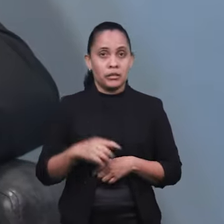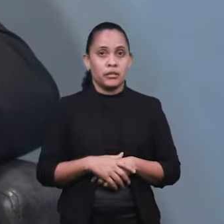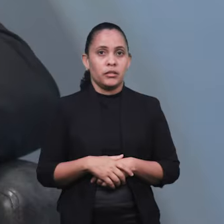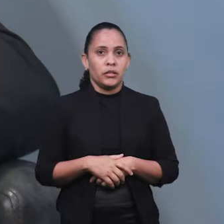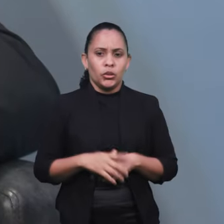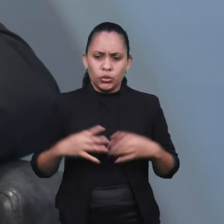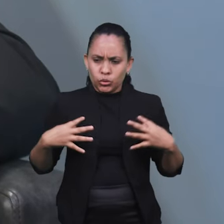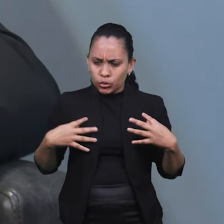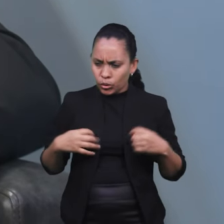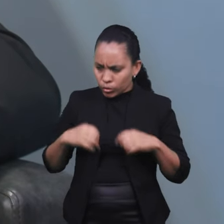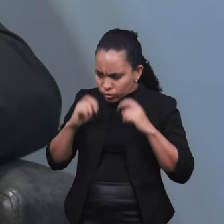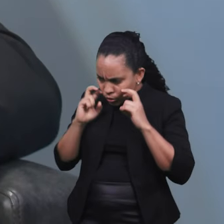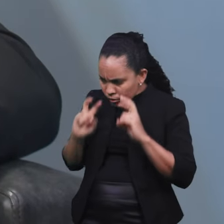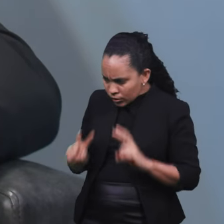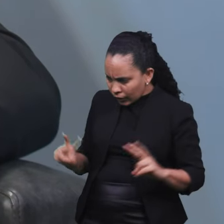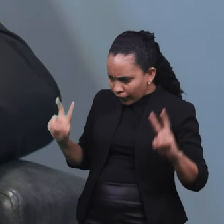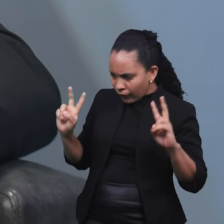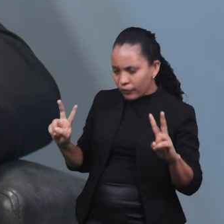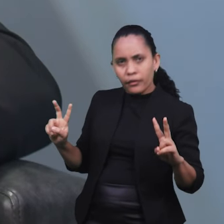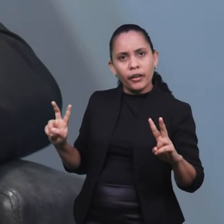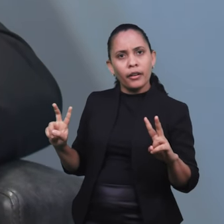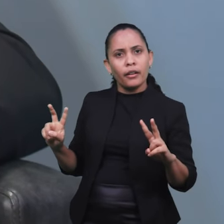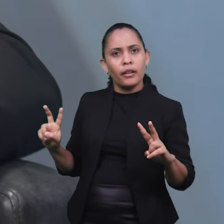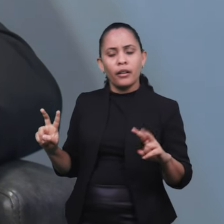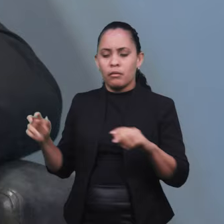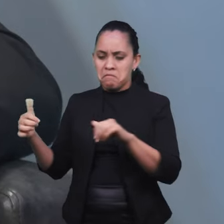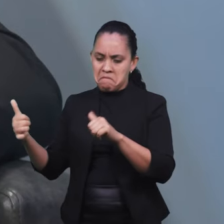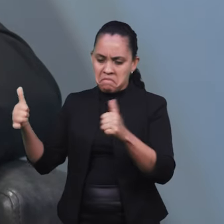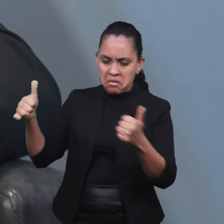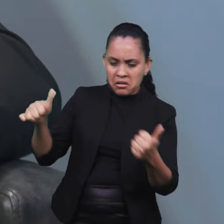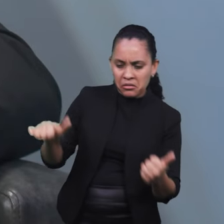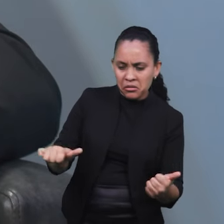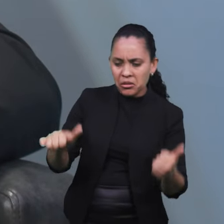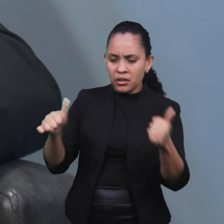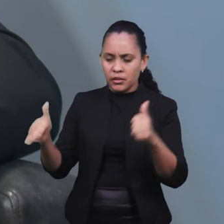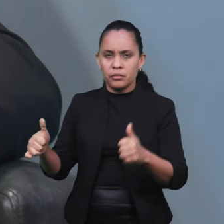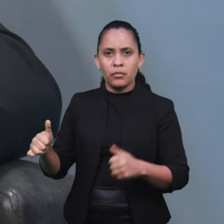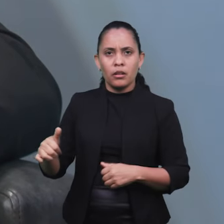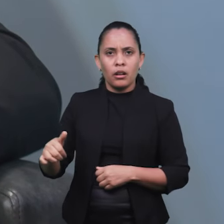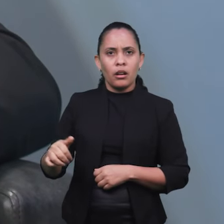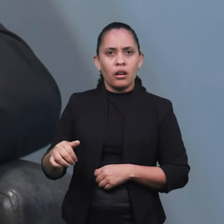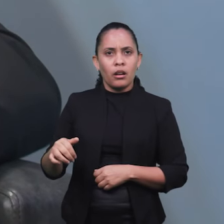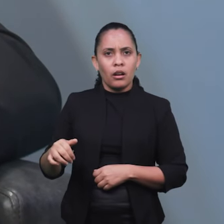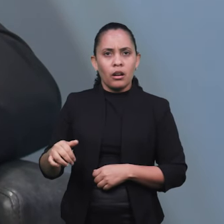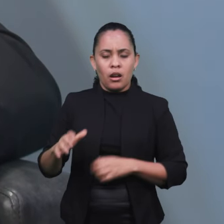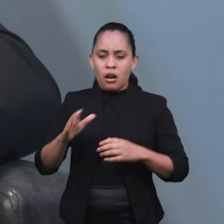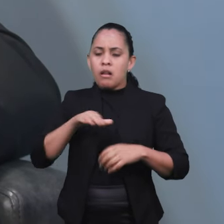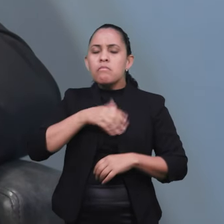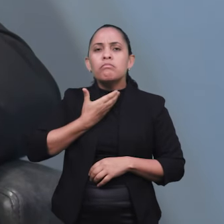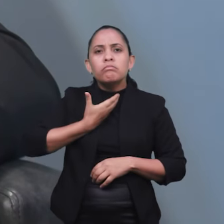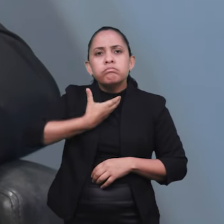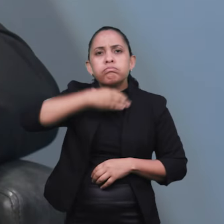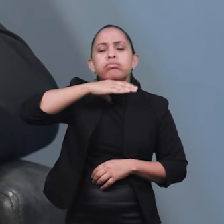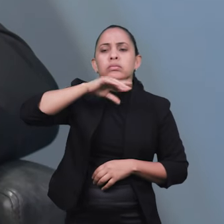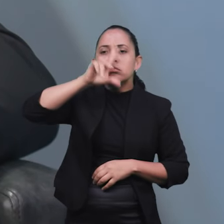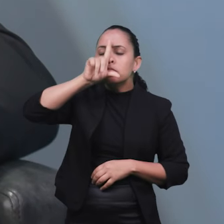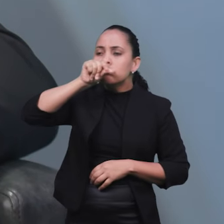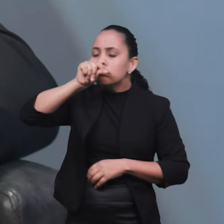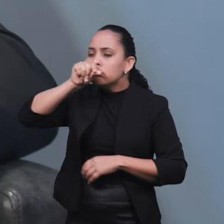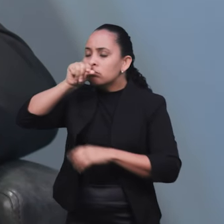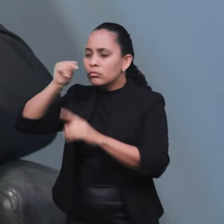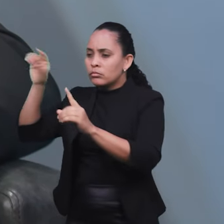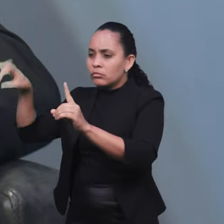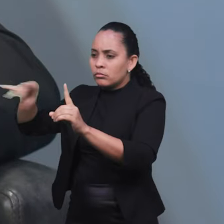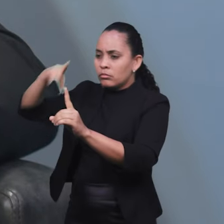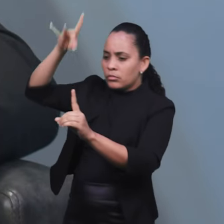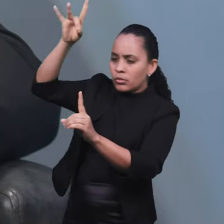batismo, todos conseguem ver a pomba pousando sobre ele e a voz dizendo do céu: eis